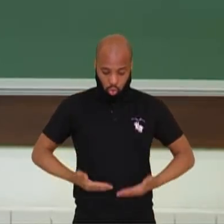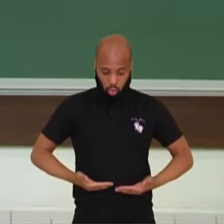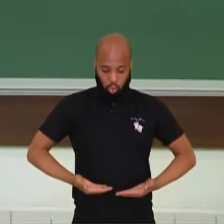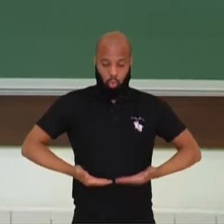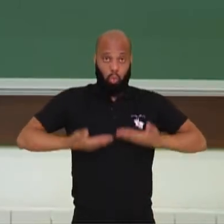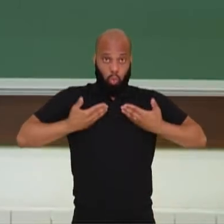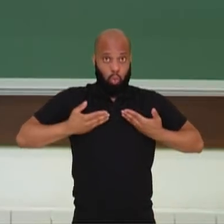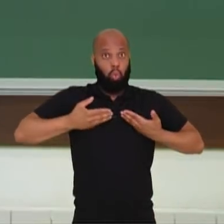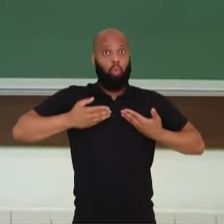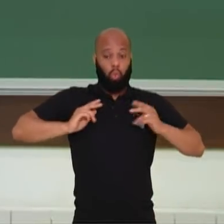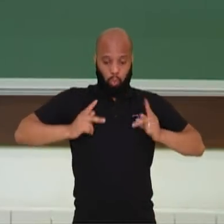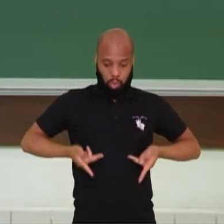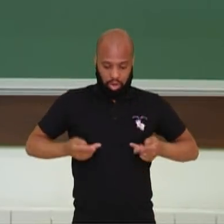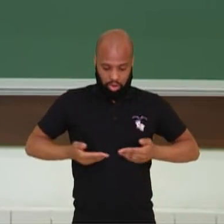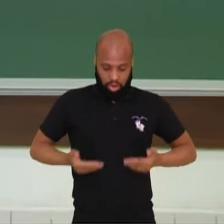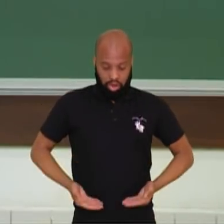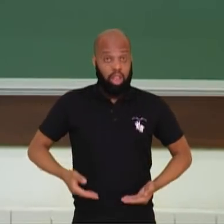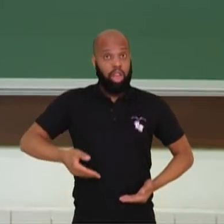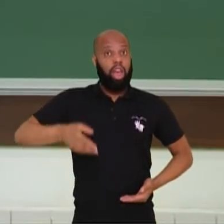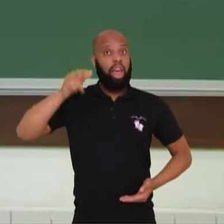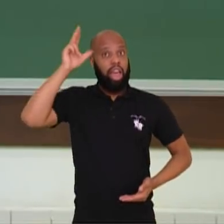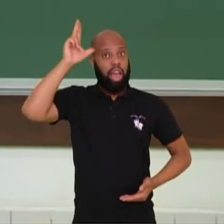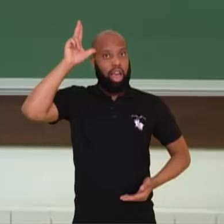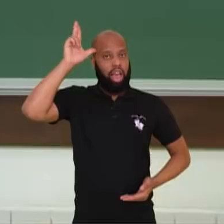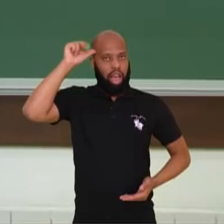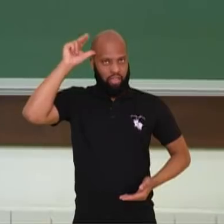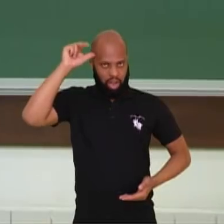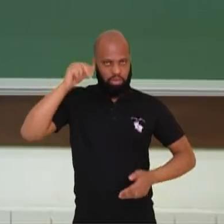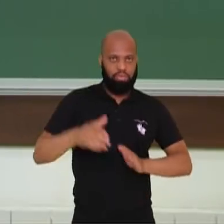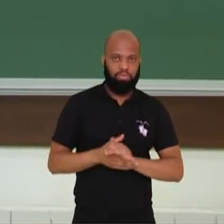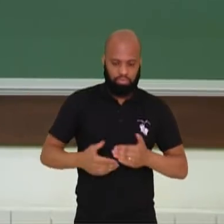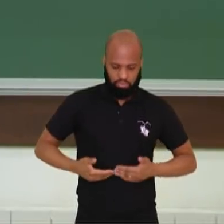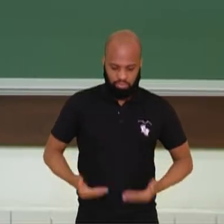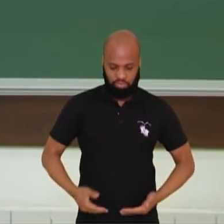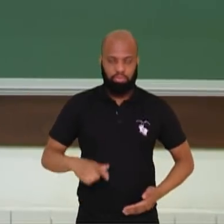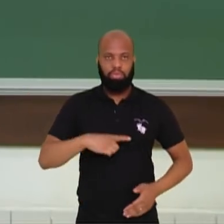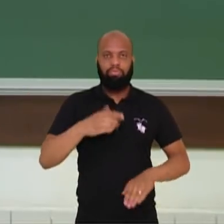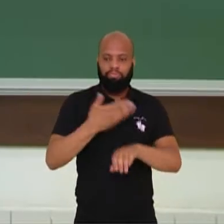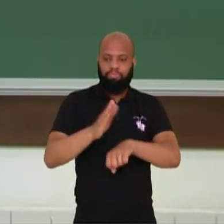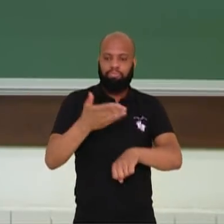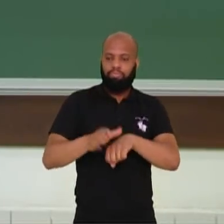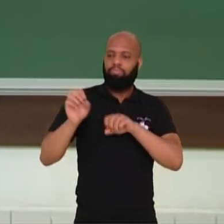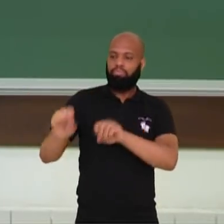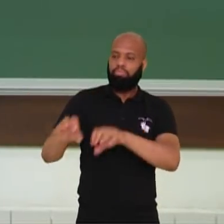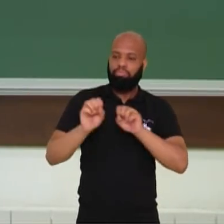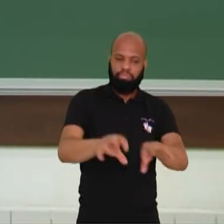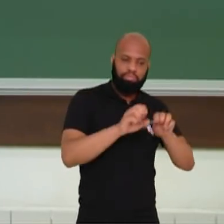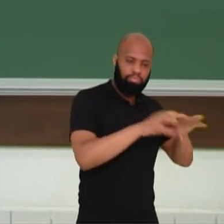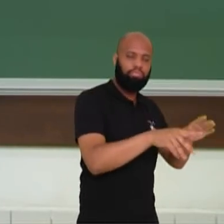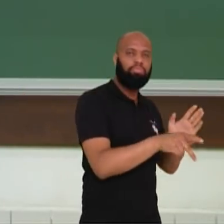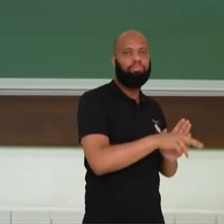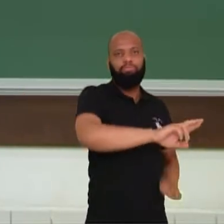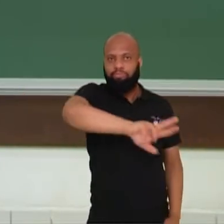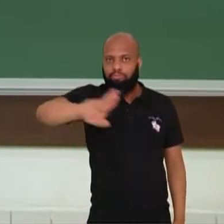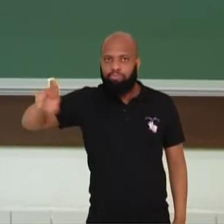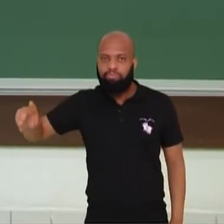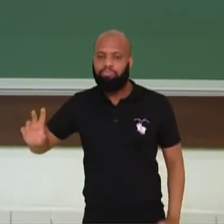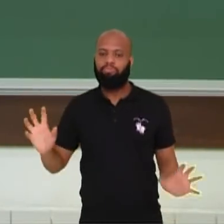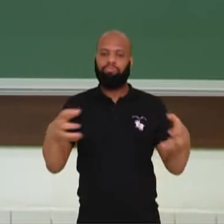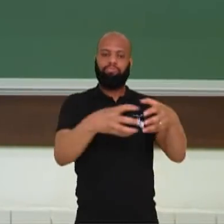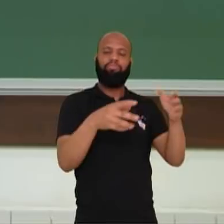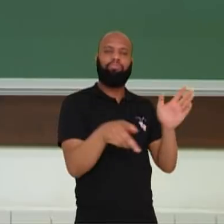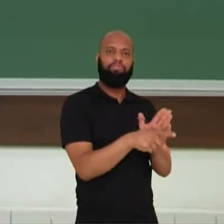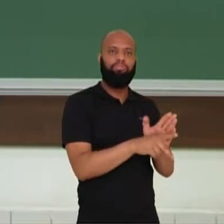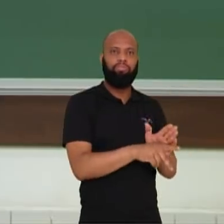tronco humano. Esse centauro, aliás, havia treinado, havia educado muitos dos heróis gregos conforme a mitologia. Se